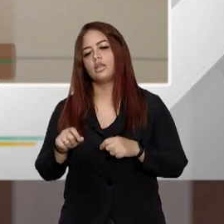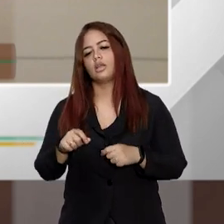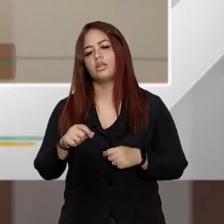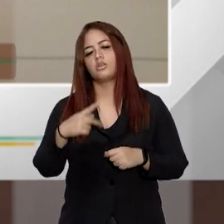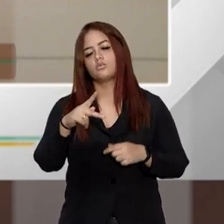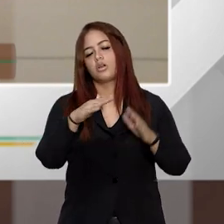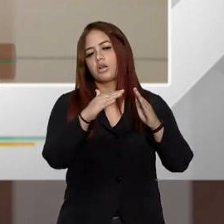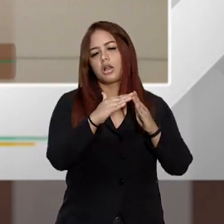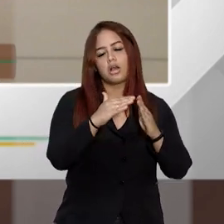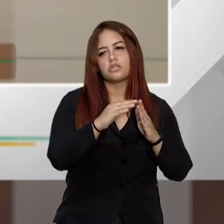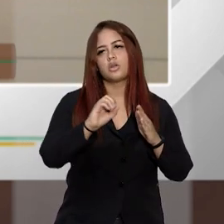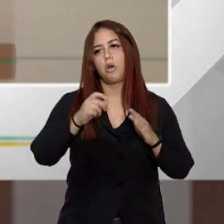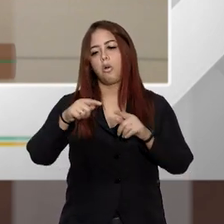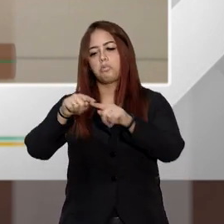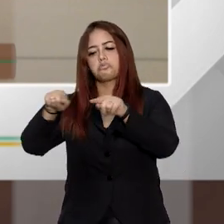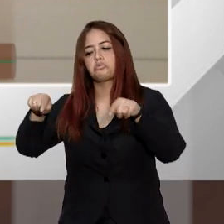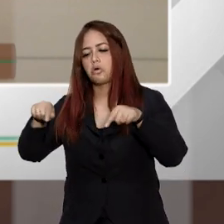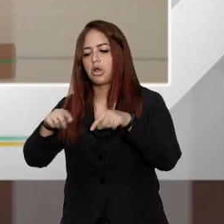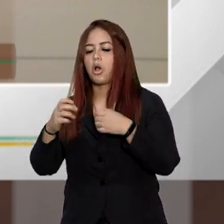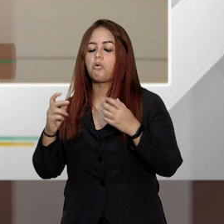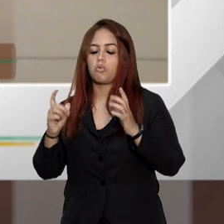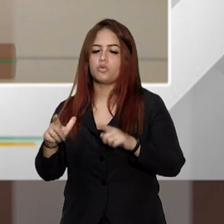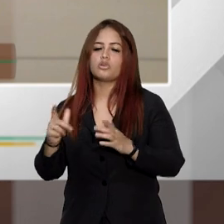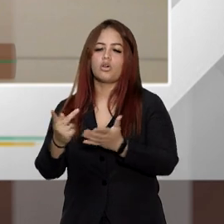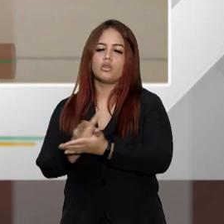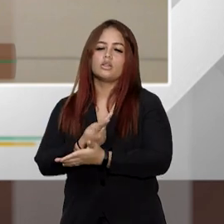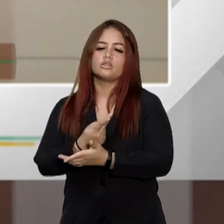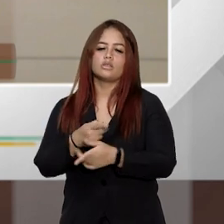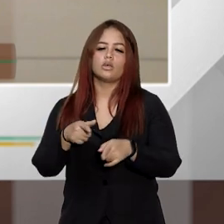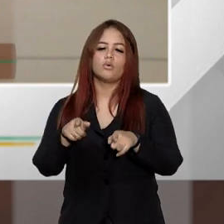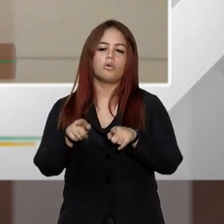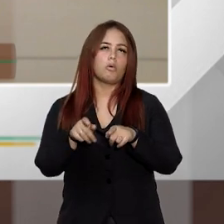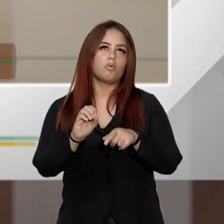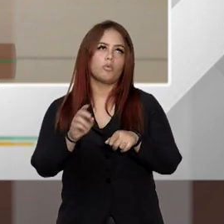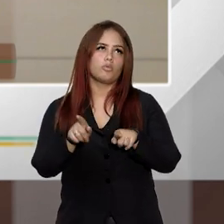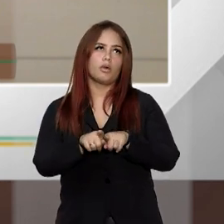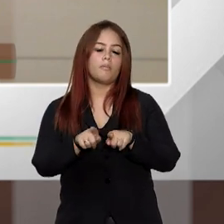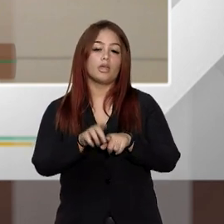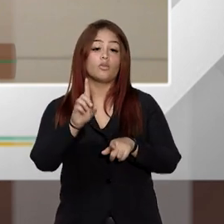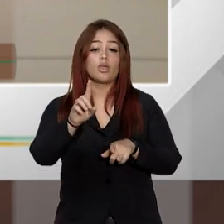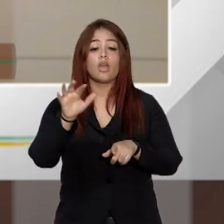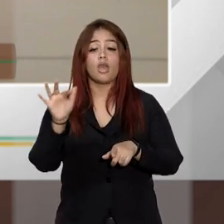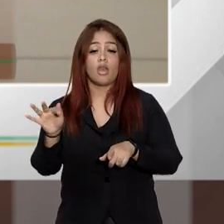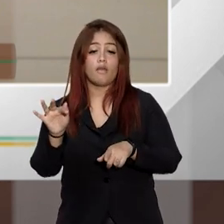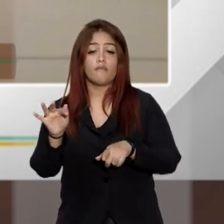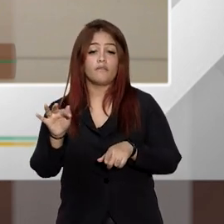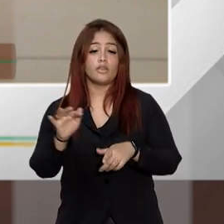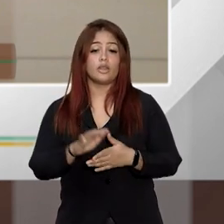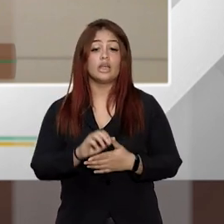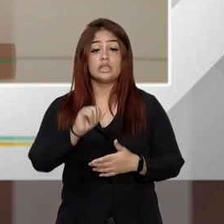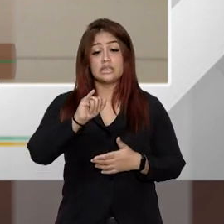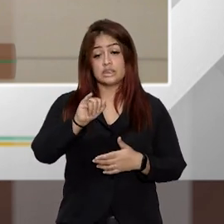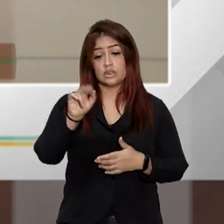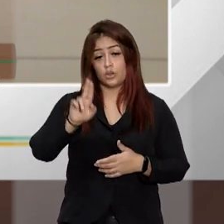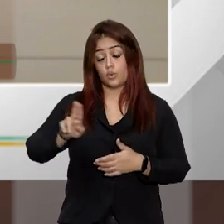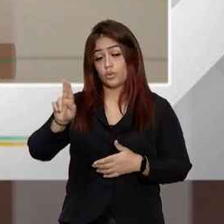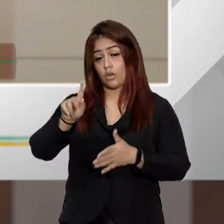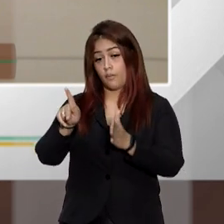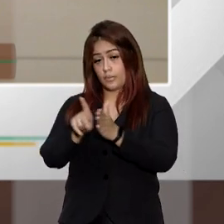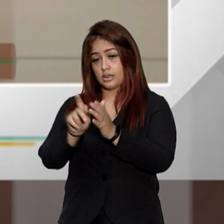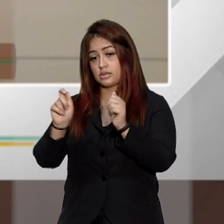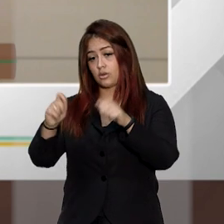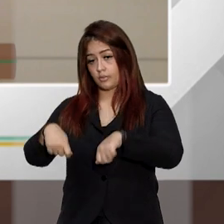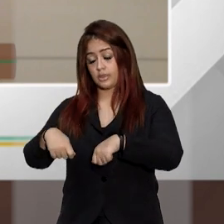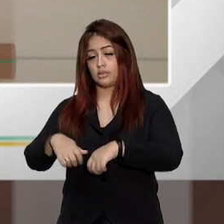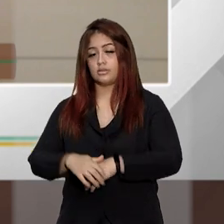próprio domicílio, pode ser no local do evento também, ou eventualmente até no Distrito Federal. Isso, repito, se a União figurar